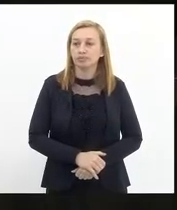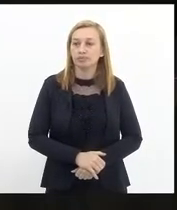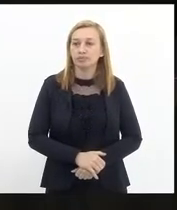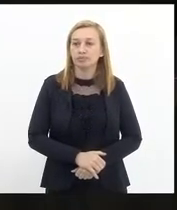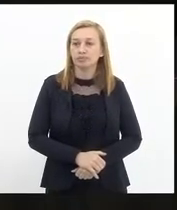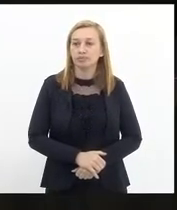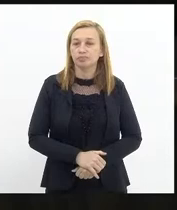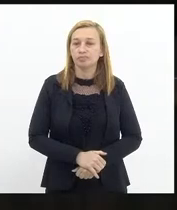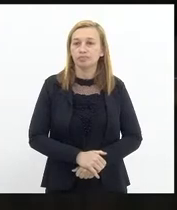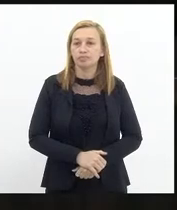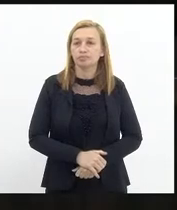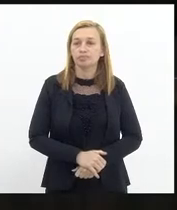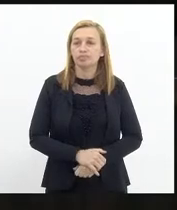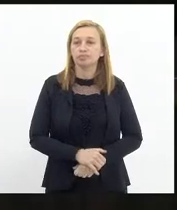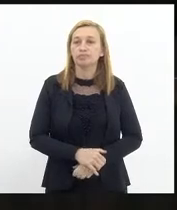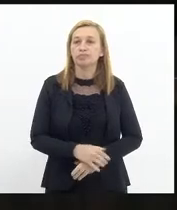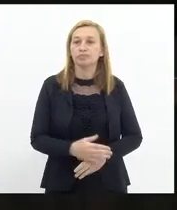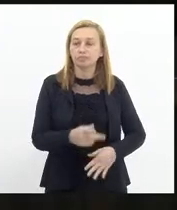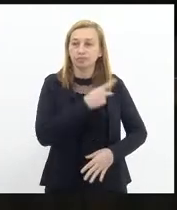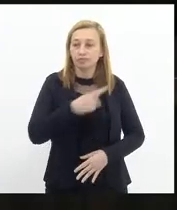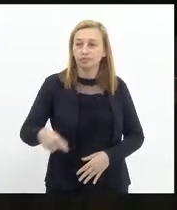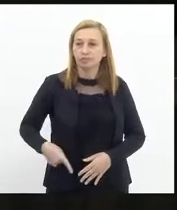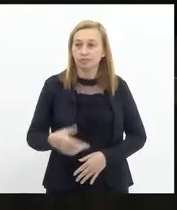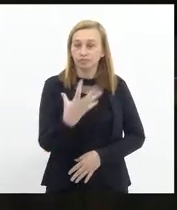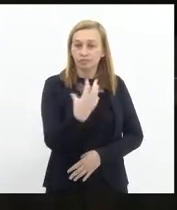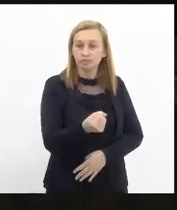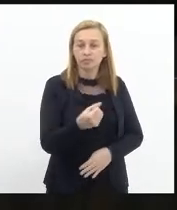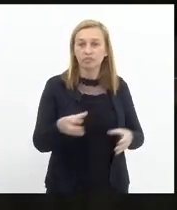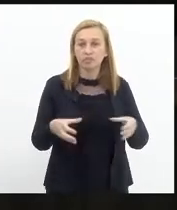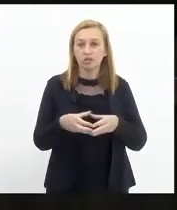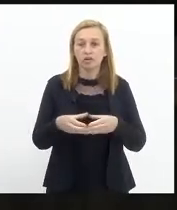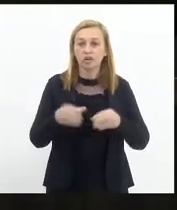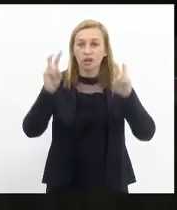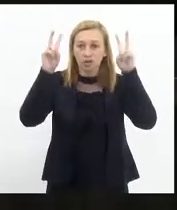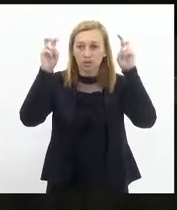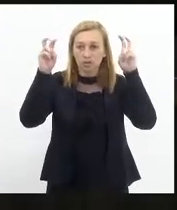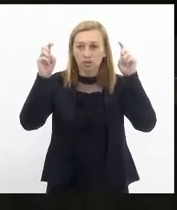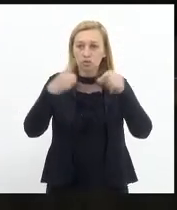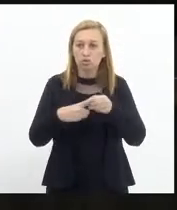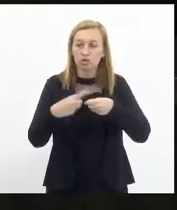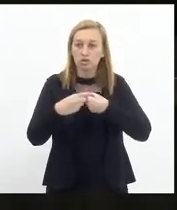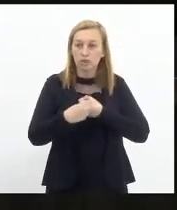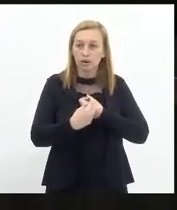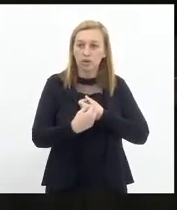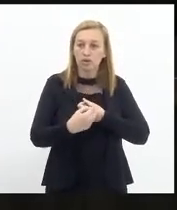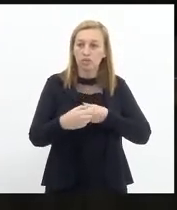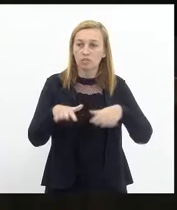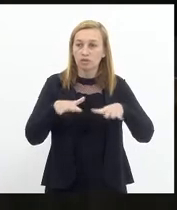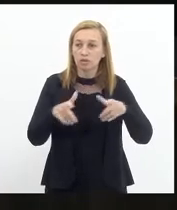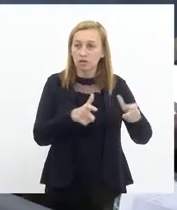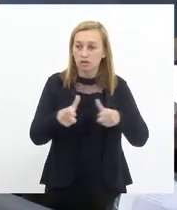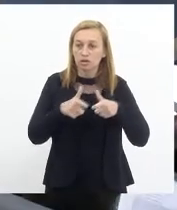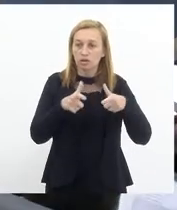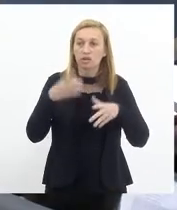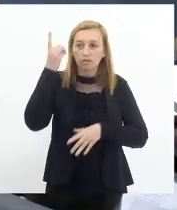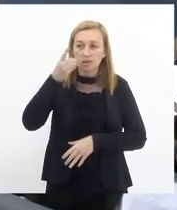Que a presidência defere. Pela Comissão de Assuntos Municipais e Envolvimento Regional, deputado Carlos Macedo.